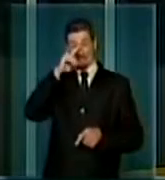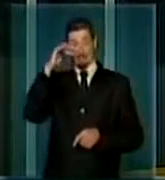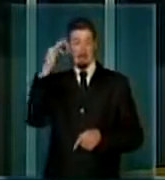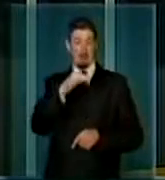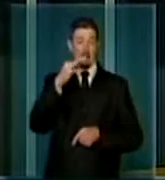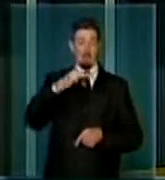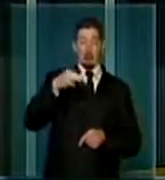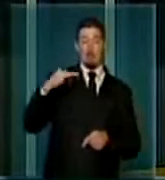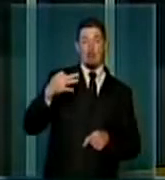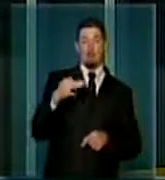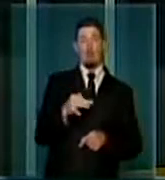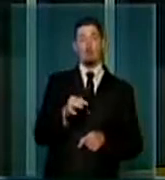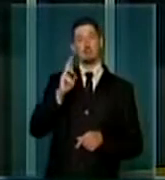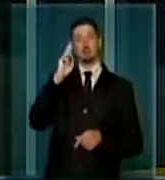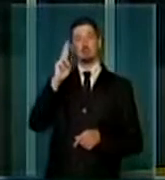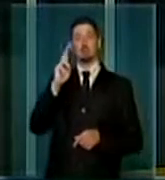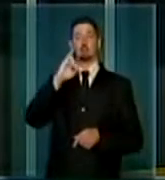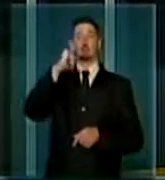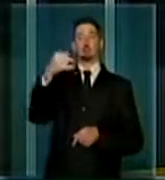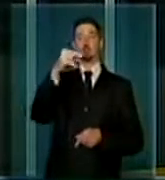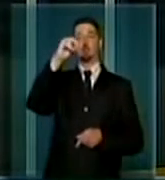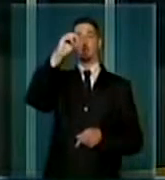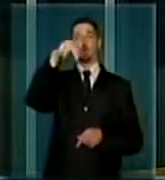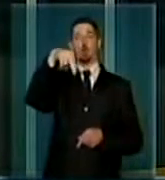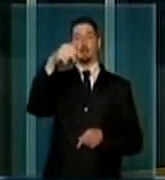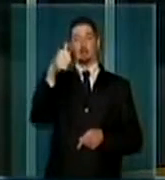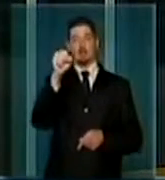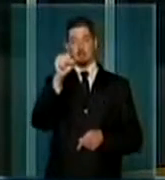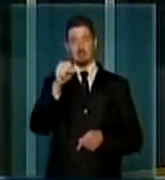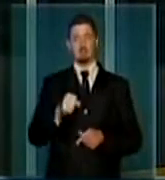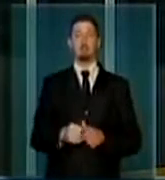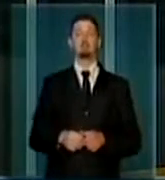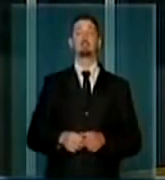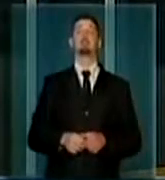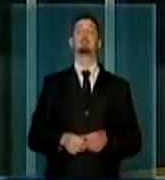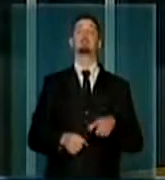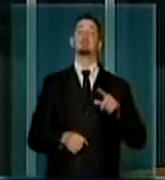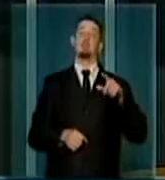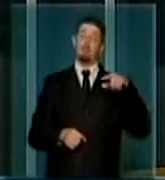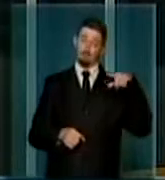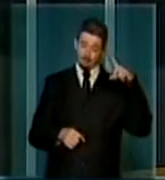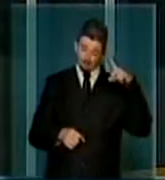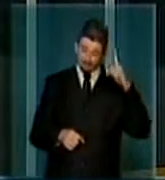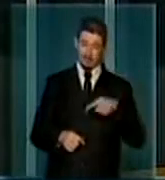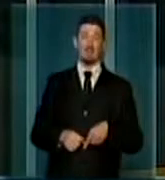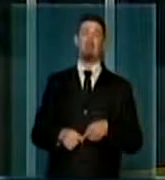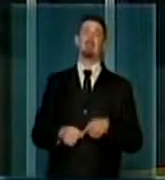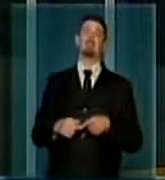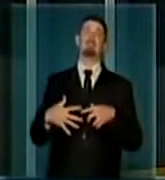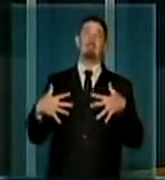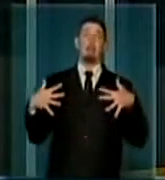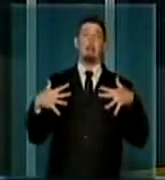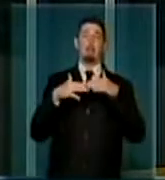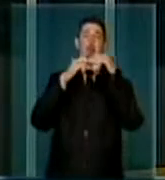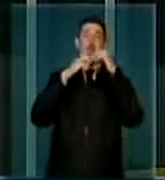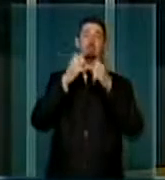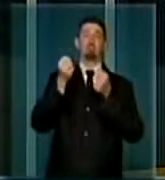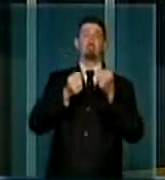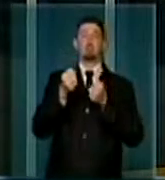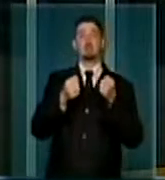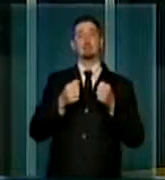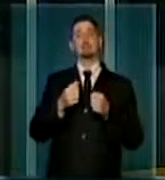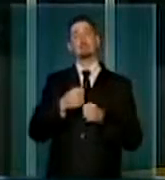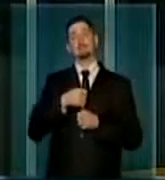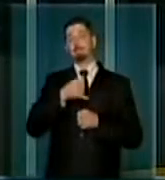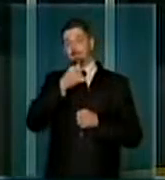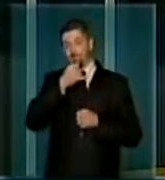uma outra pessoa, o senhor Jonas Alves. Foi um acidente de todo lamentável, senhor